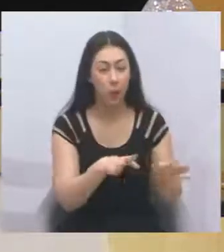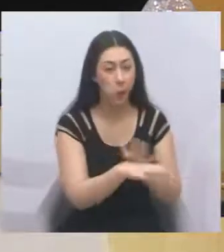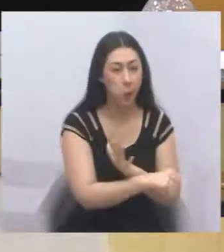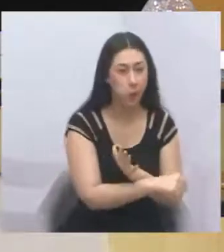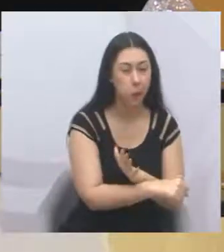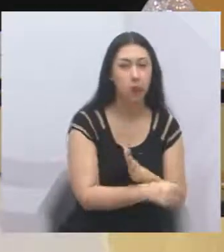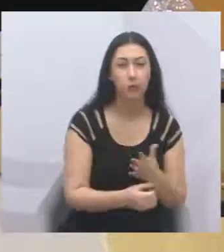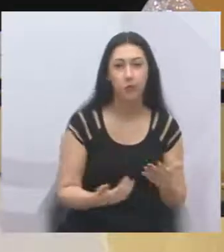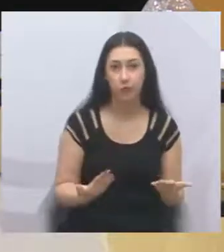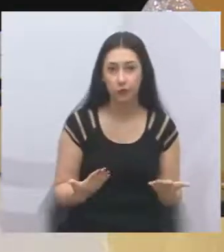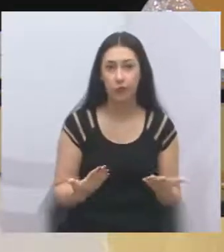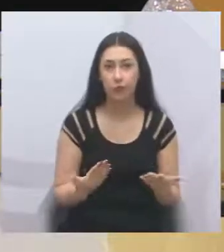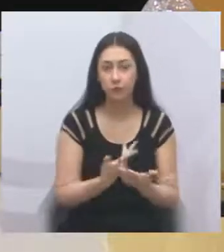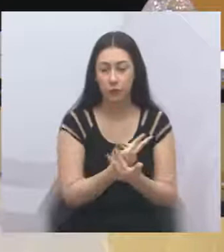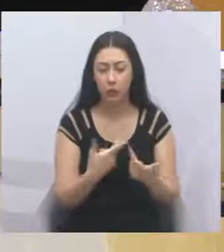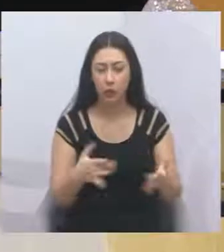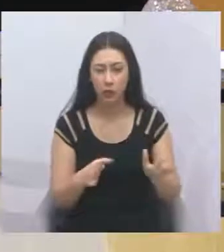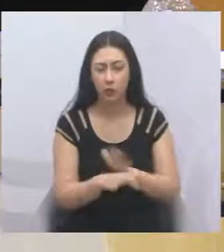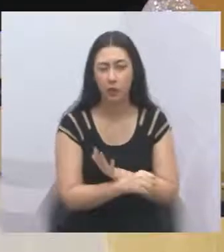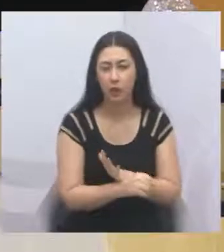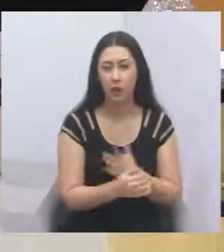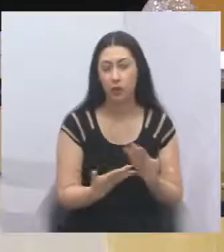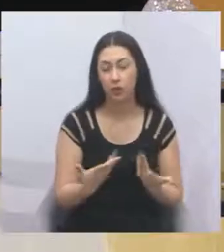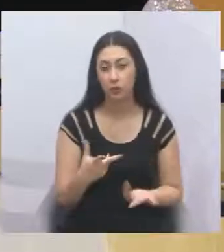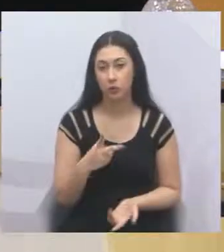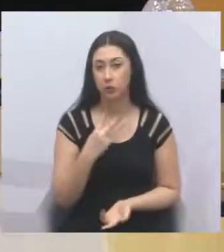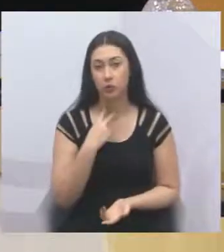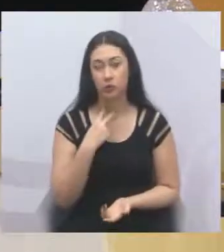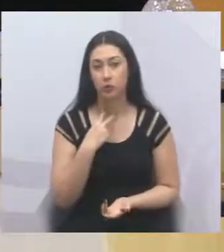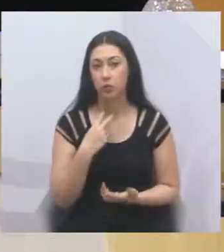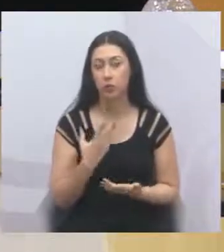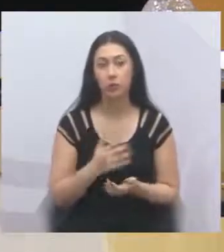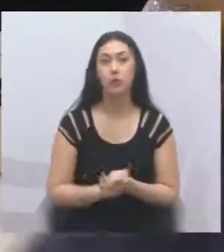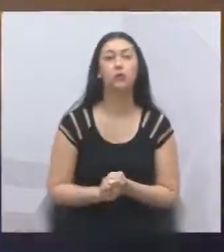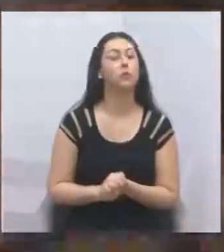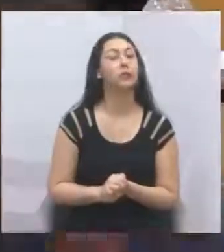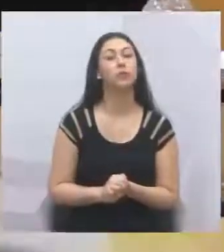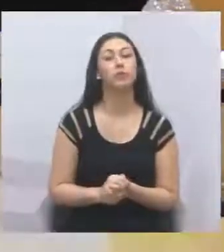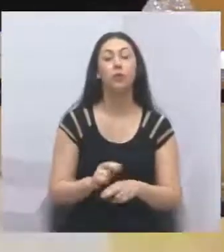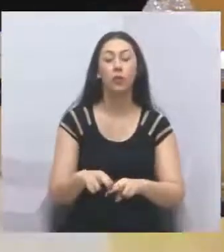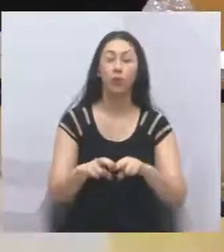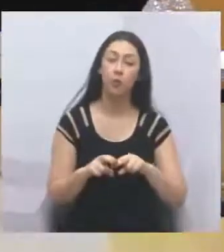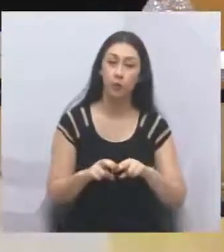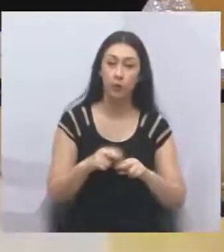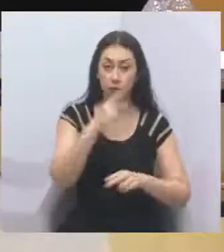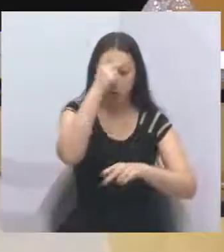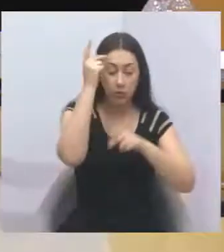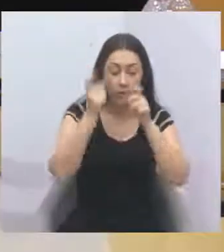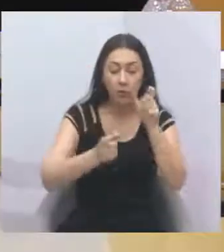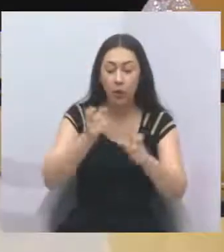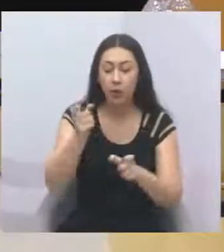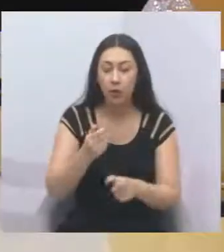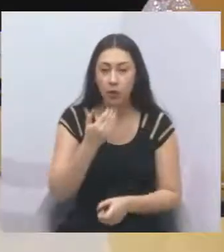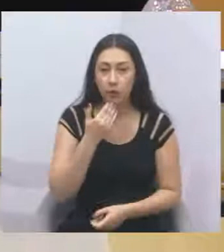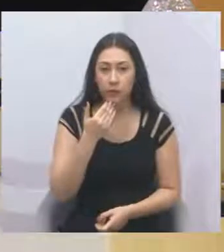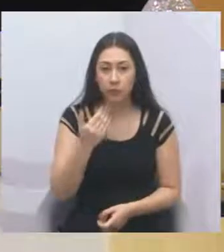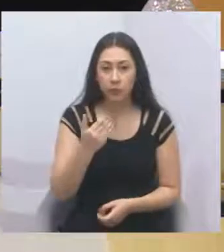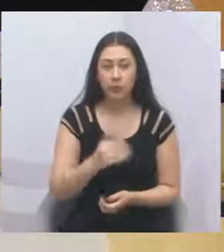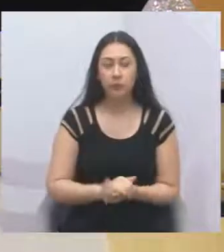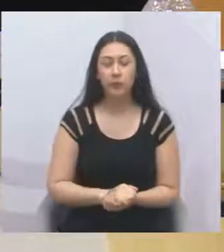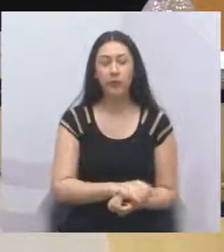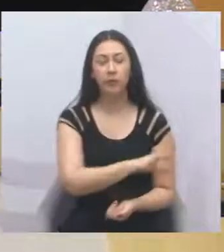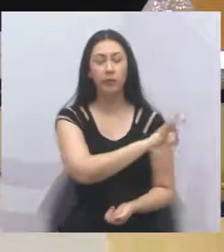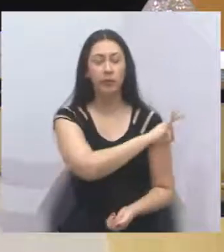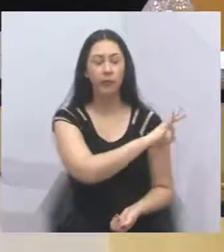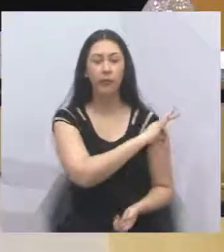e furtar os bens que ali estão. Por esse motivo, os moradores pediram que o